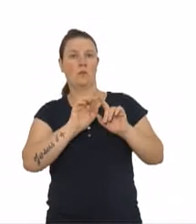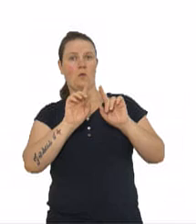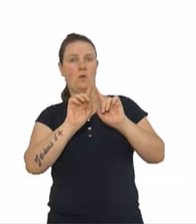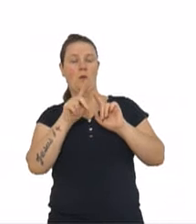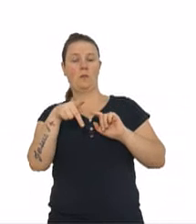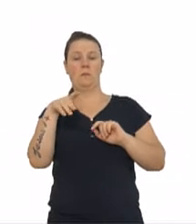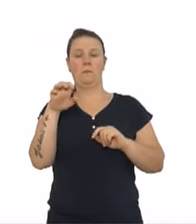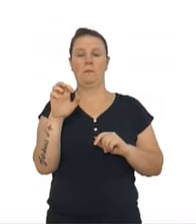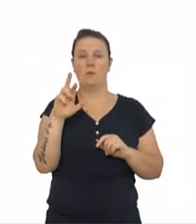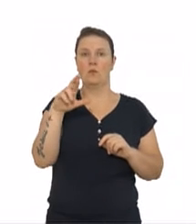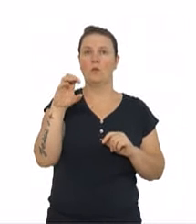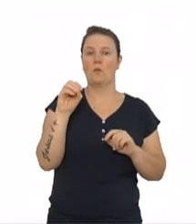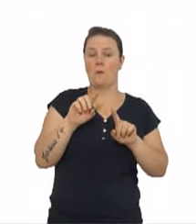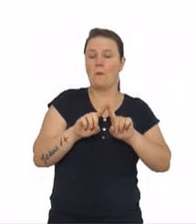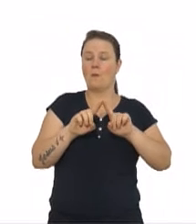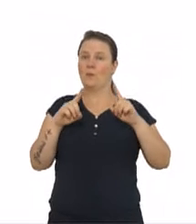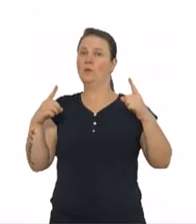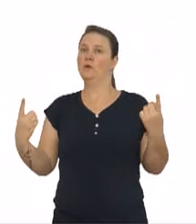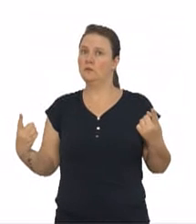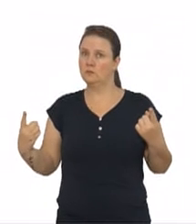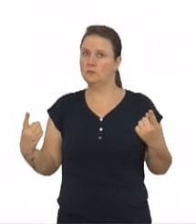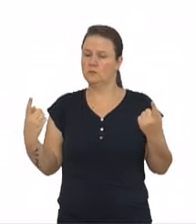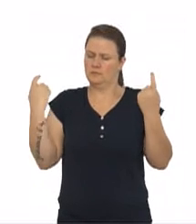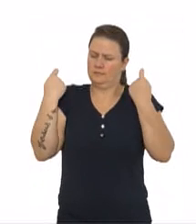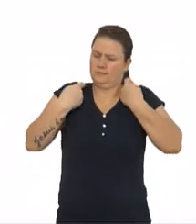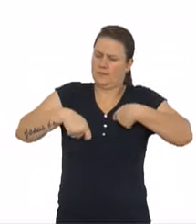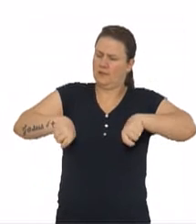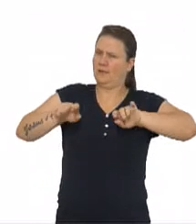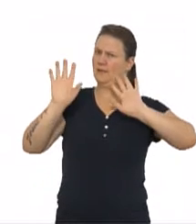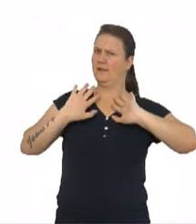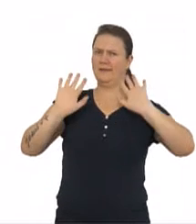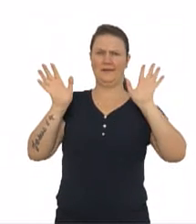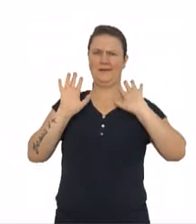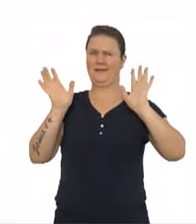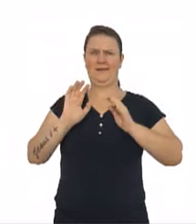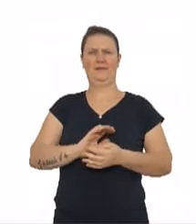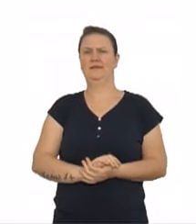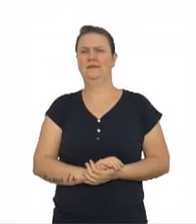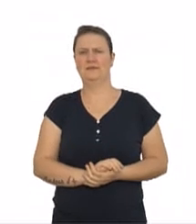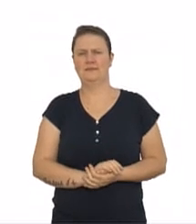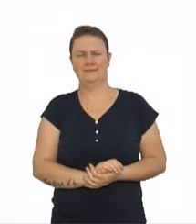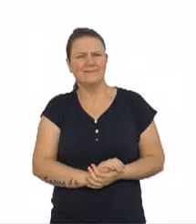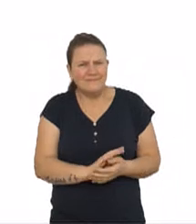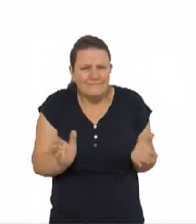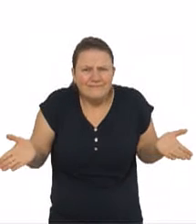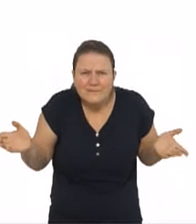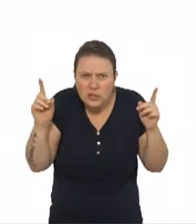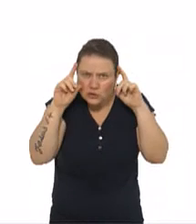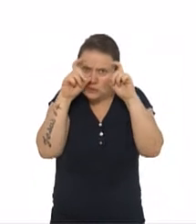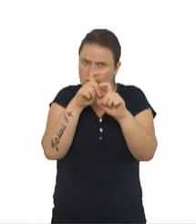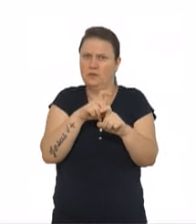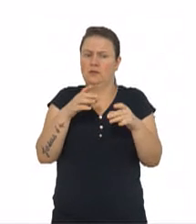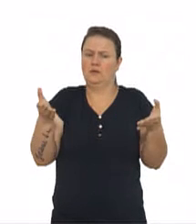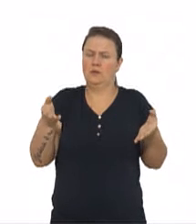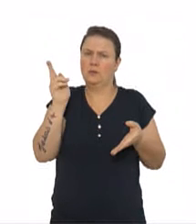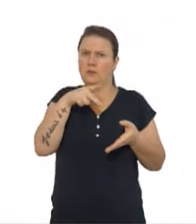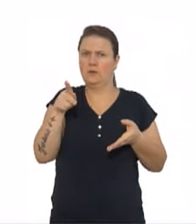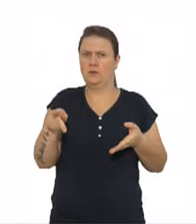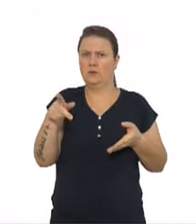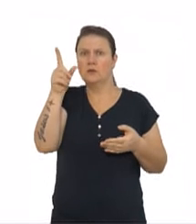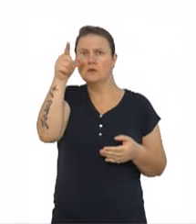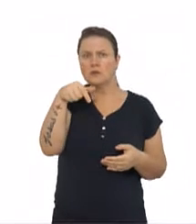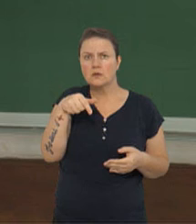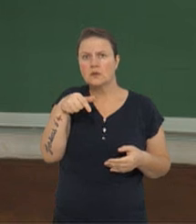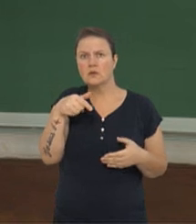a conjunção? Mas, não é necessário. Como assim? Ficou difícil agora, professor. Leva acentuação para